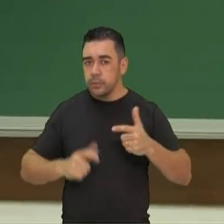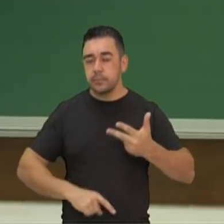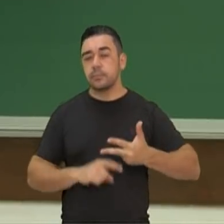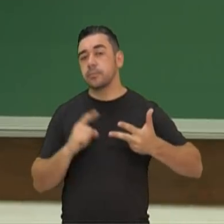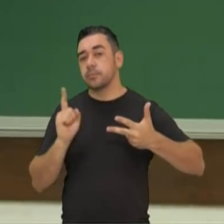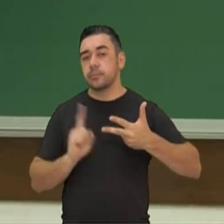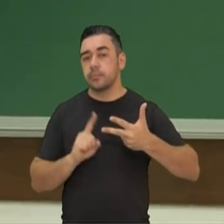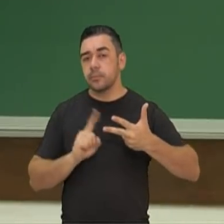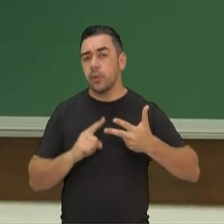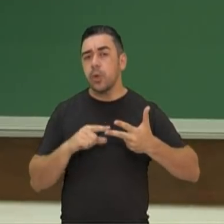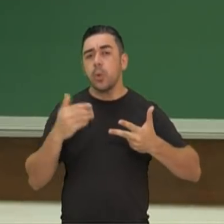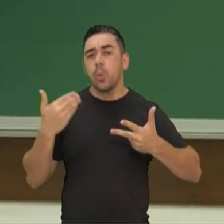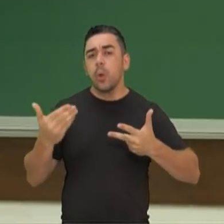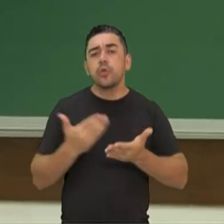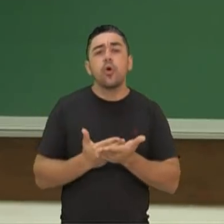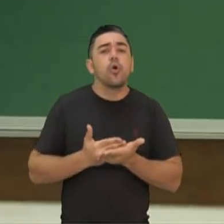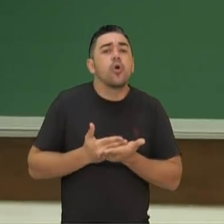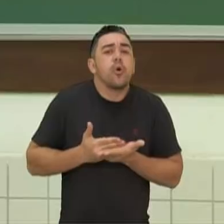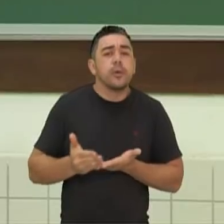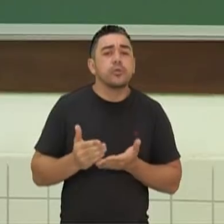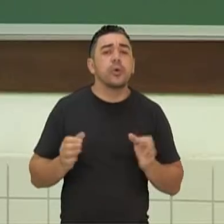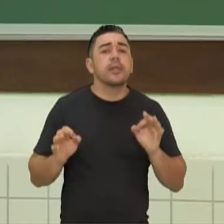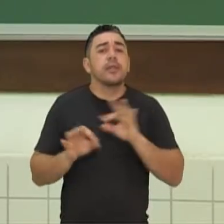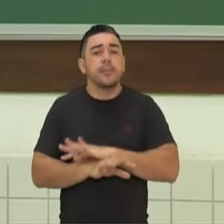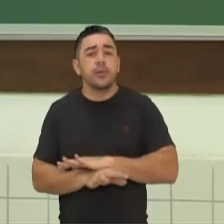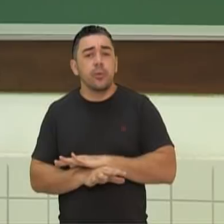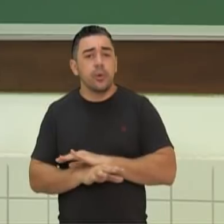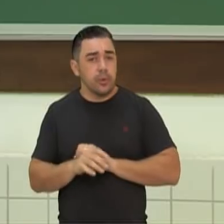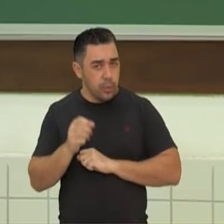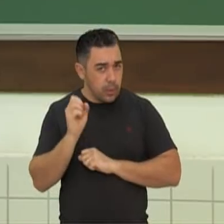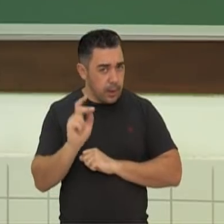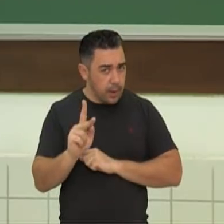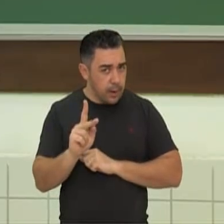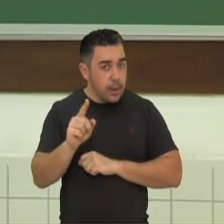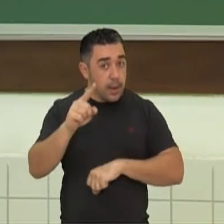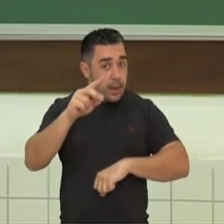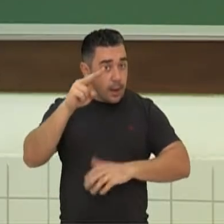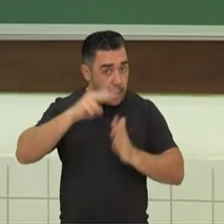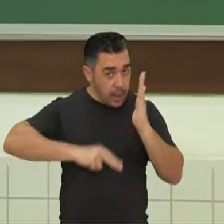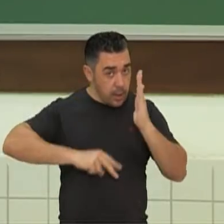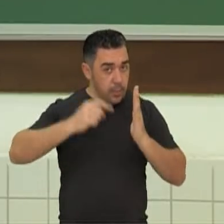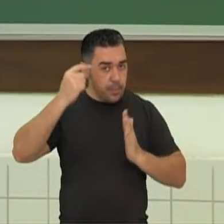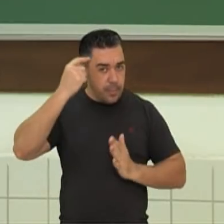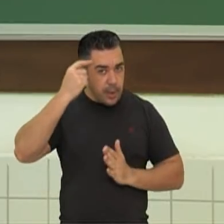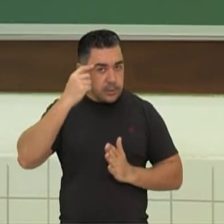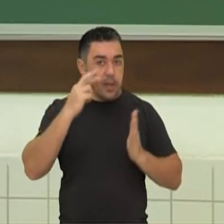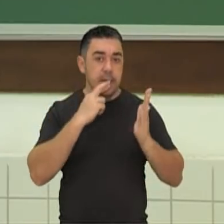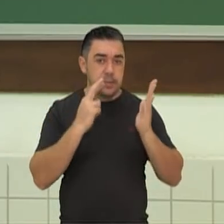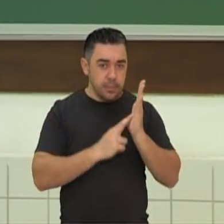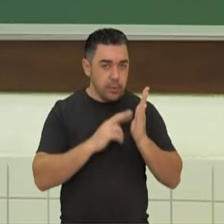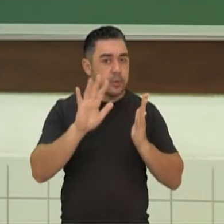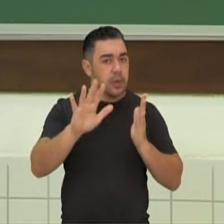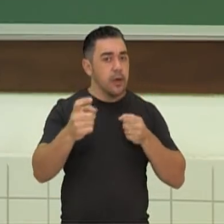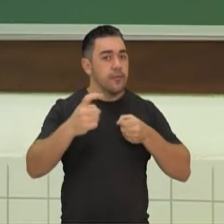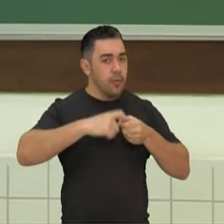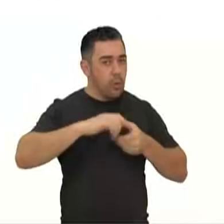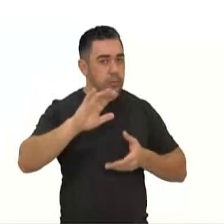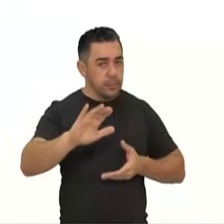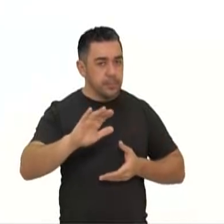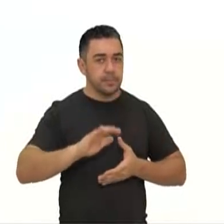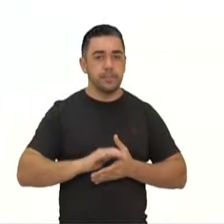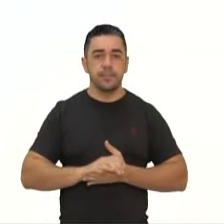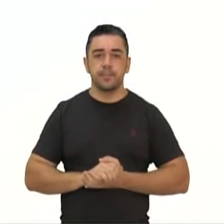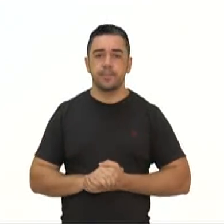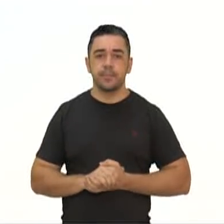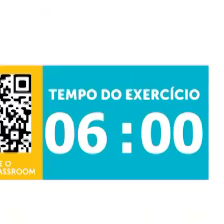aconteceu e quando começou e terminou, tá bom? Leiam, pensem, respondam e nós já voltamos.